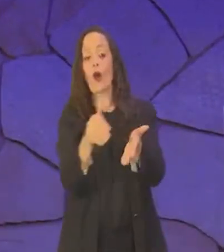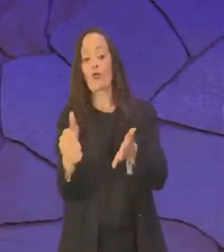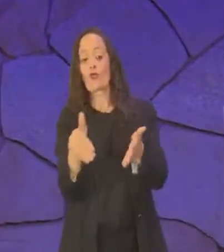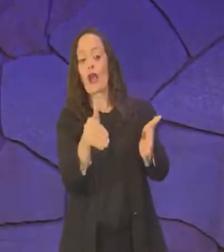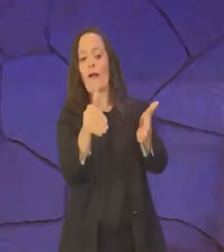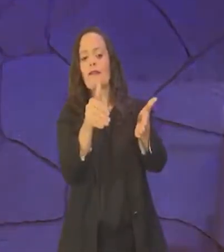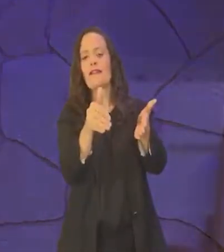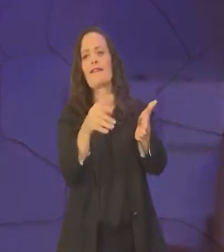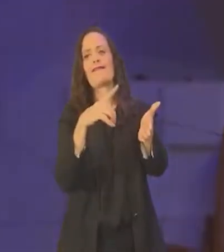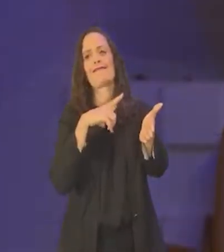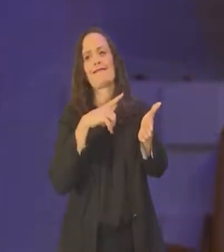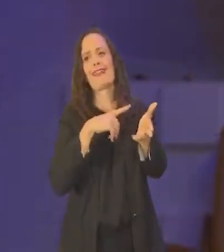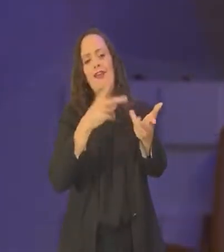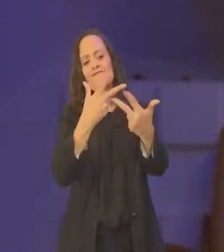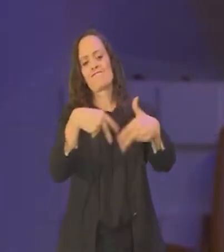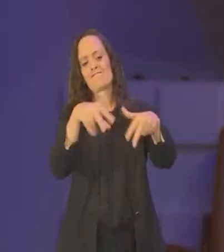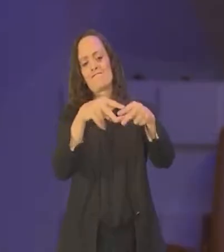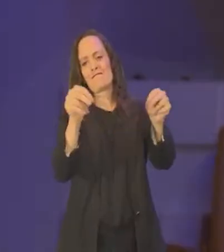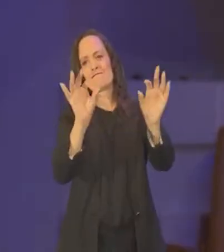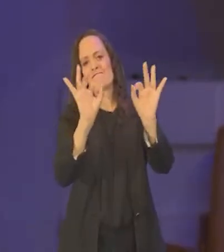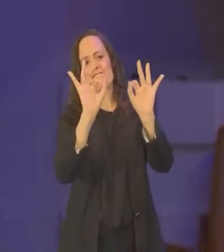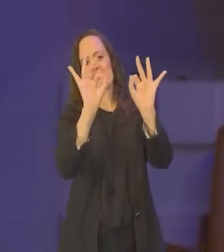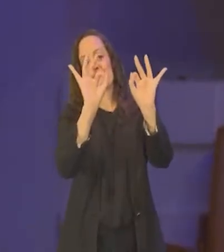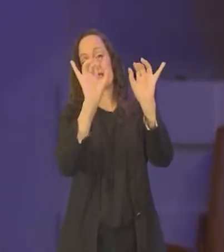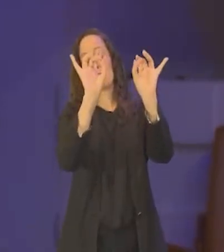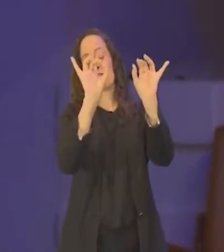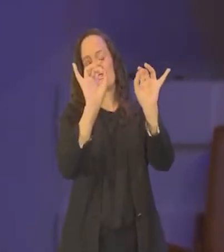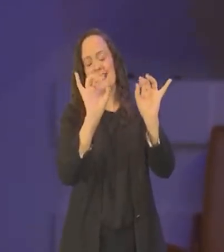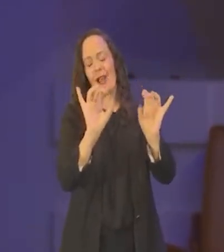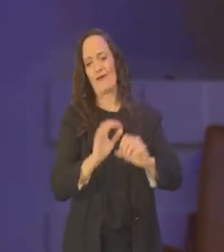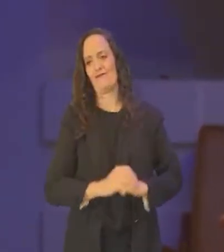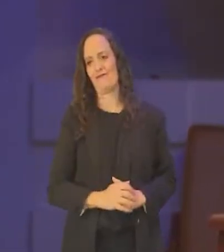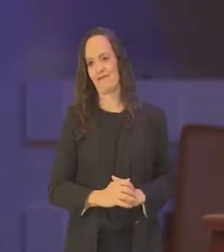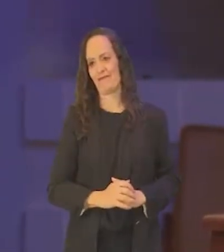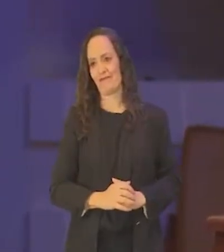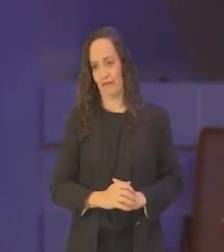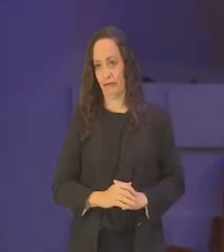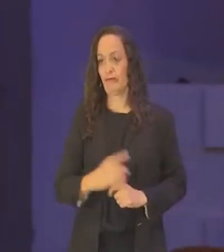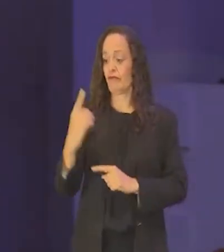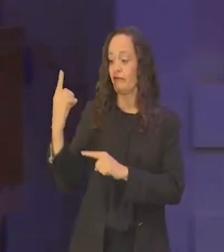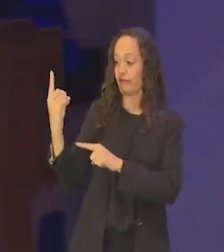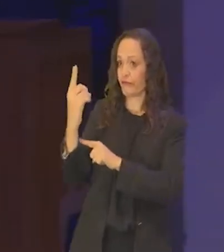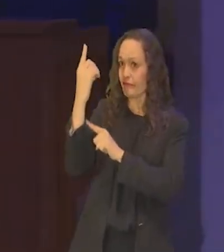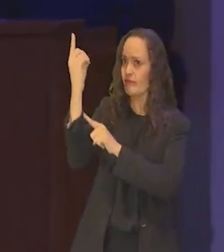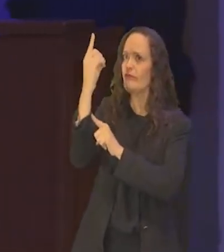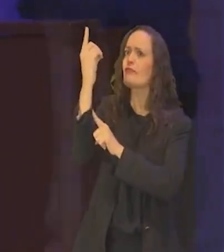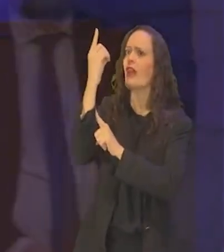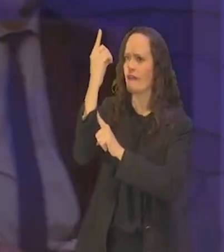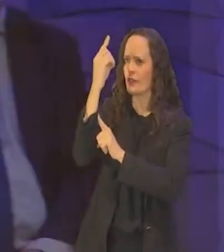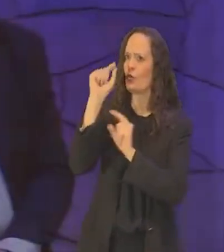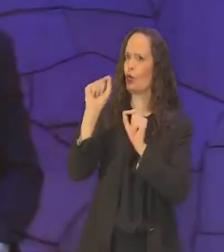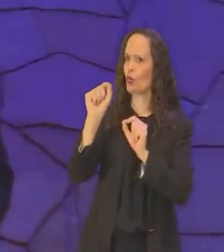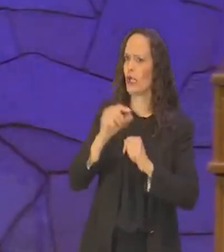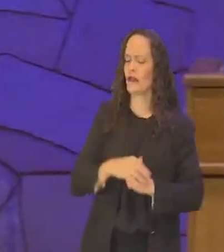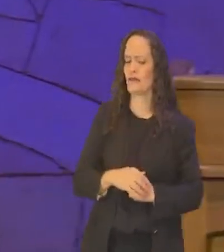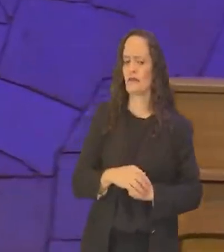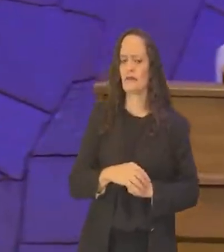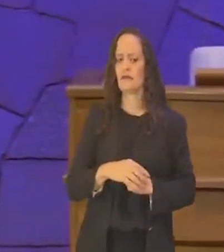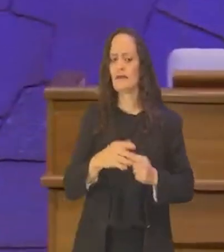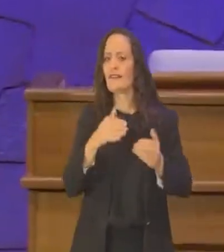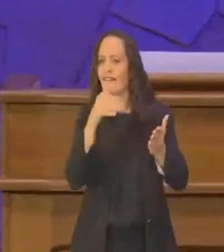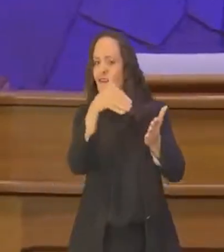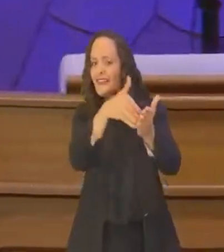uma recompensa para a sua vida. Primeiro, Davi, ele vê a recompensa como algo que